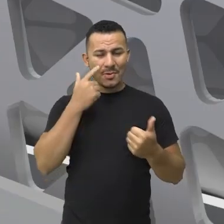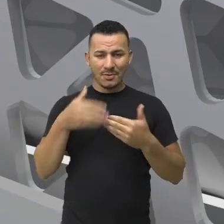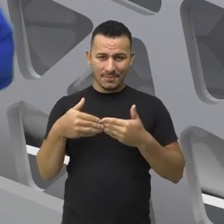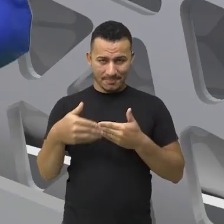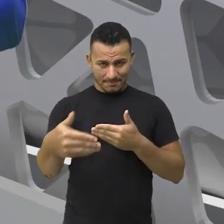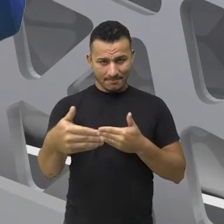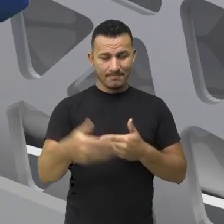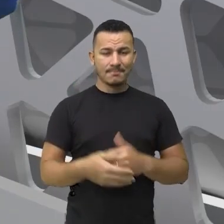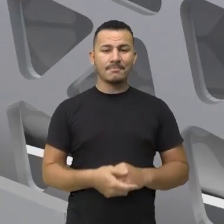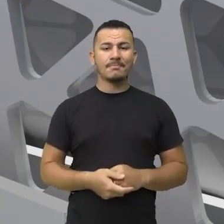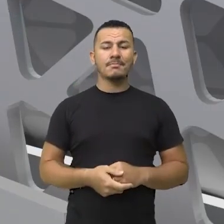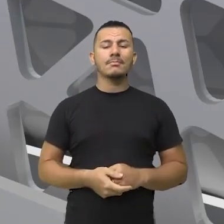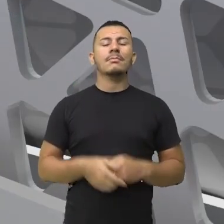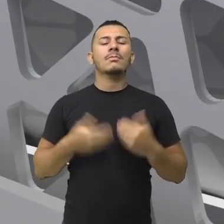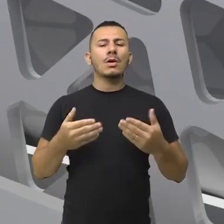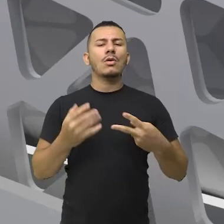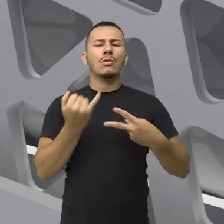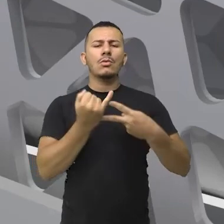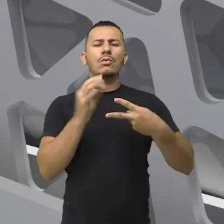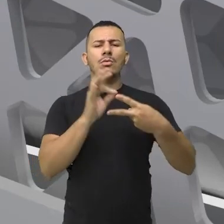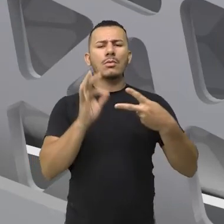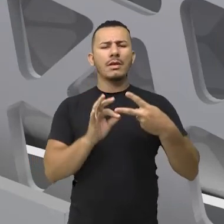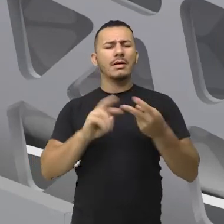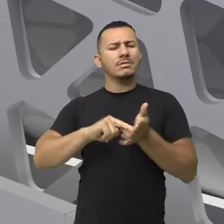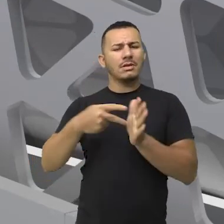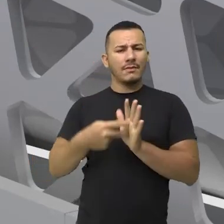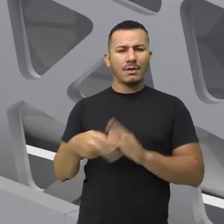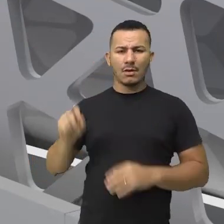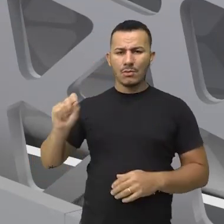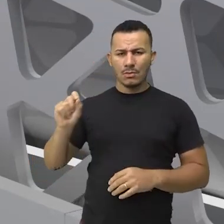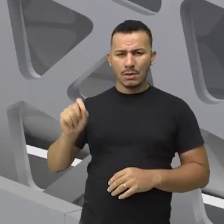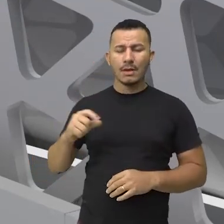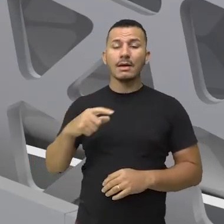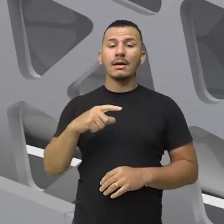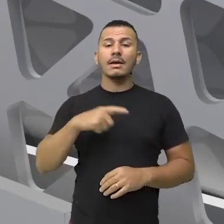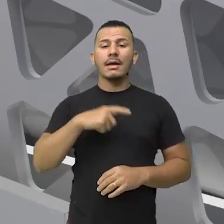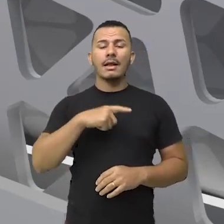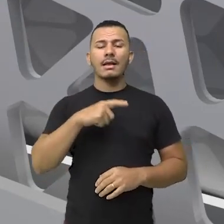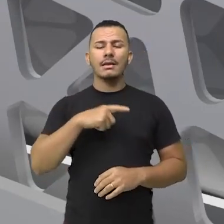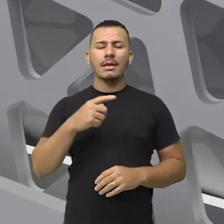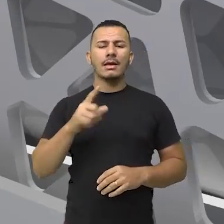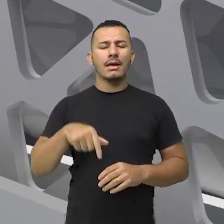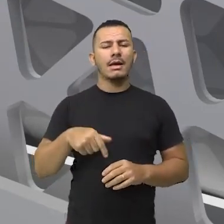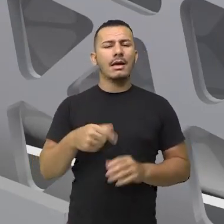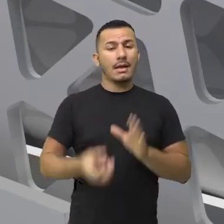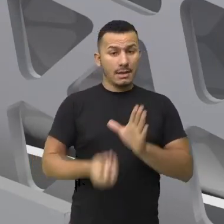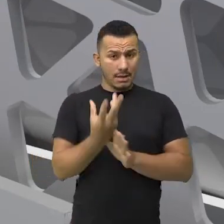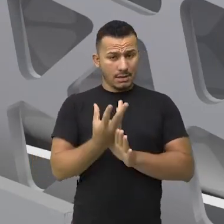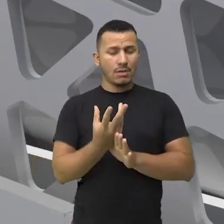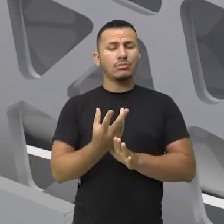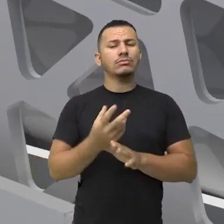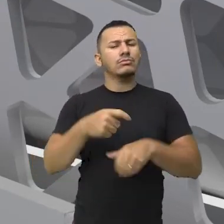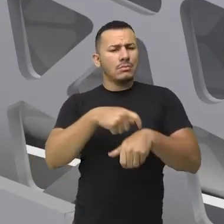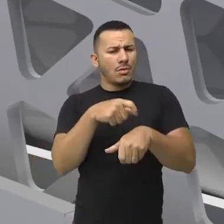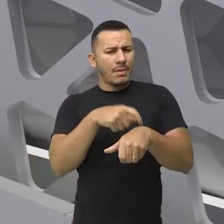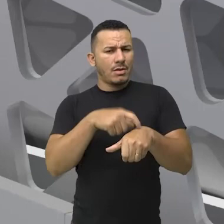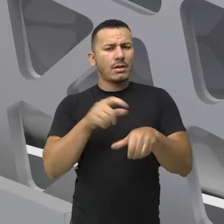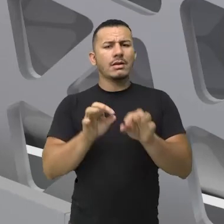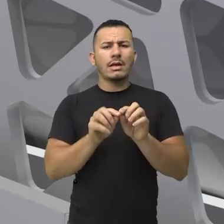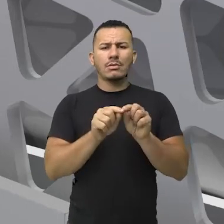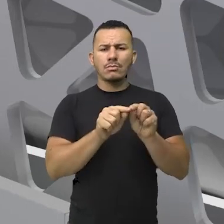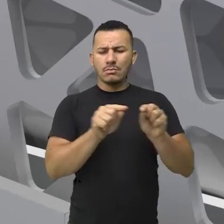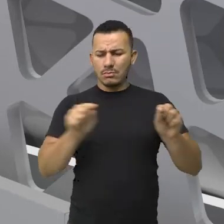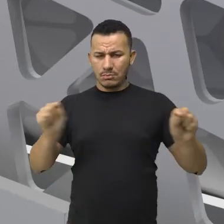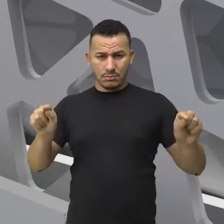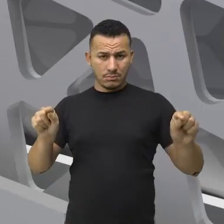com as informações. Então, o que é um polígono? Um polígono, pessoal, ele surge quando nós traçamos um